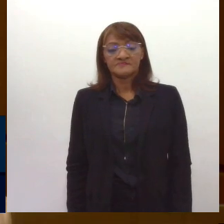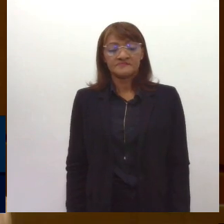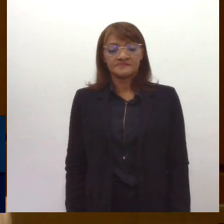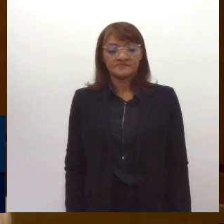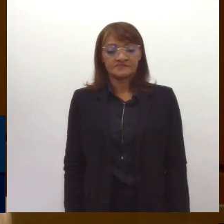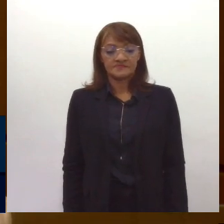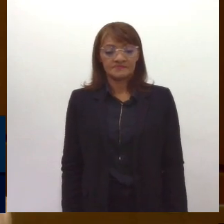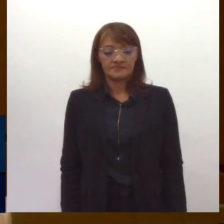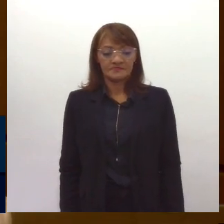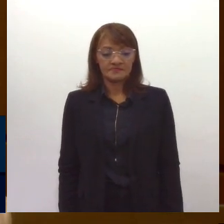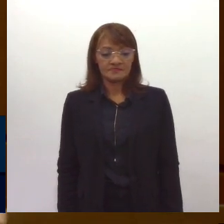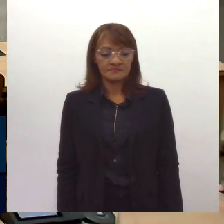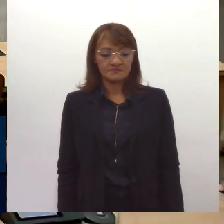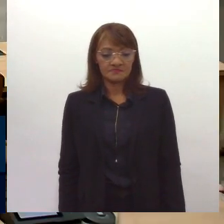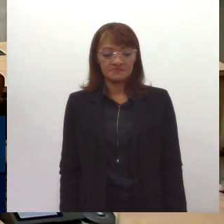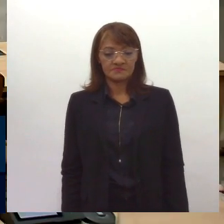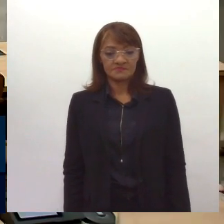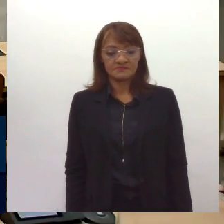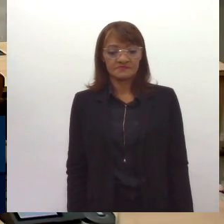Oi, bom dia,